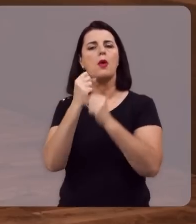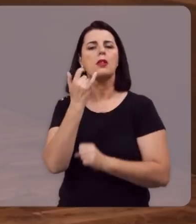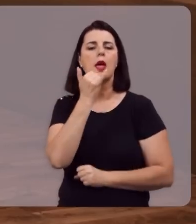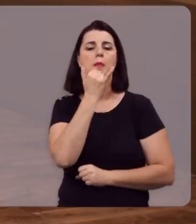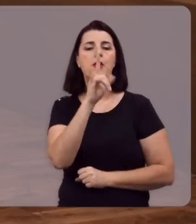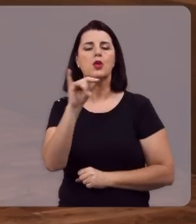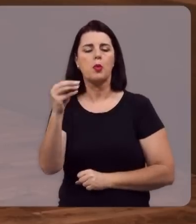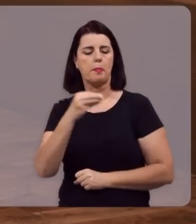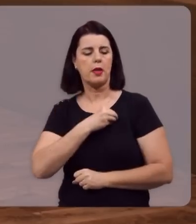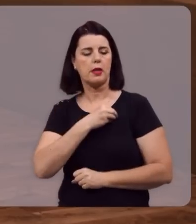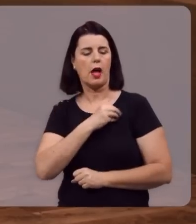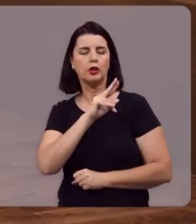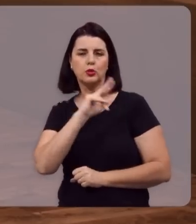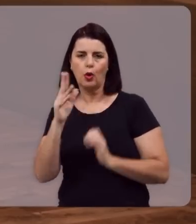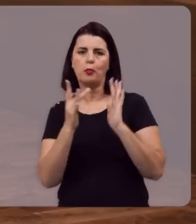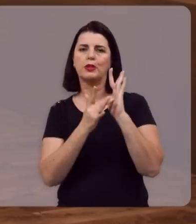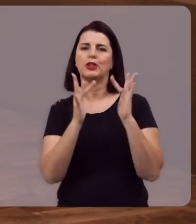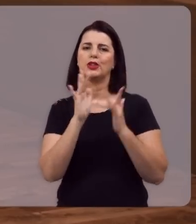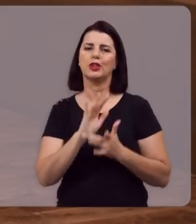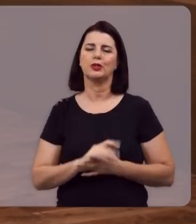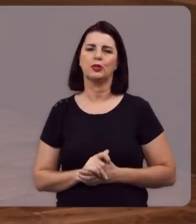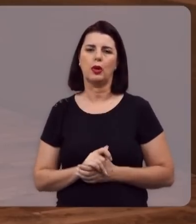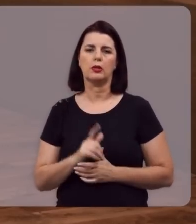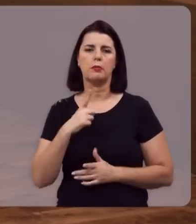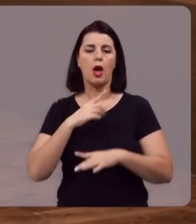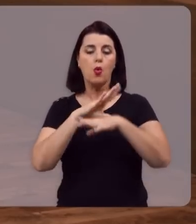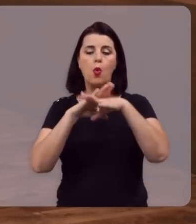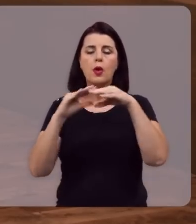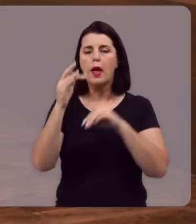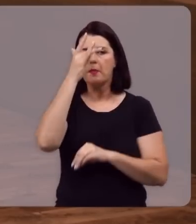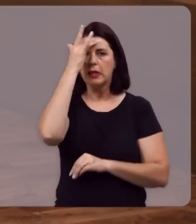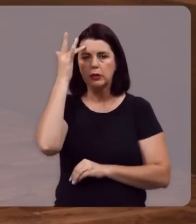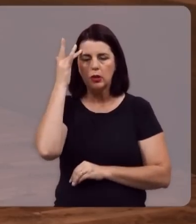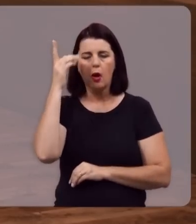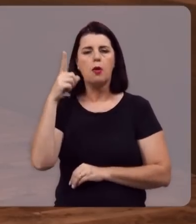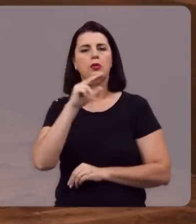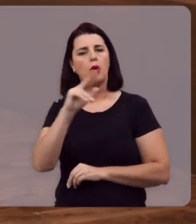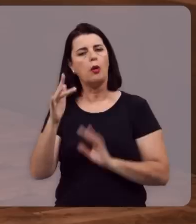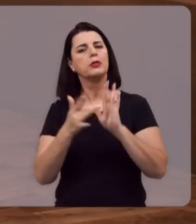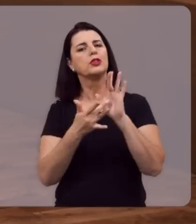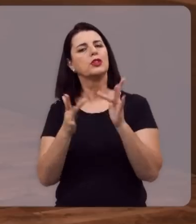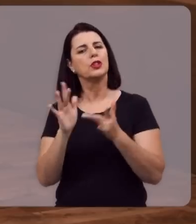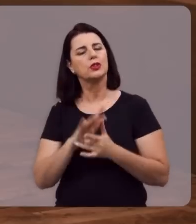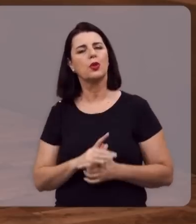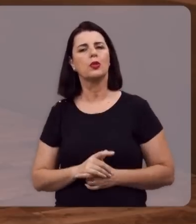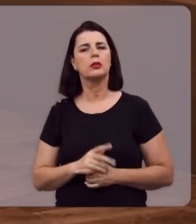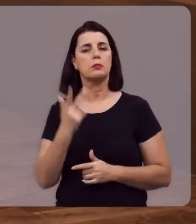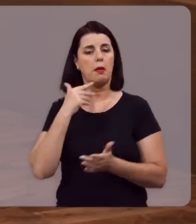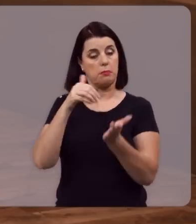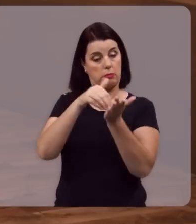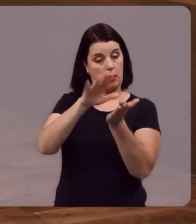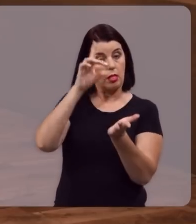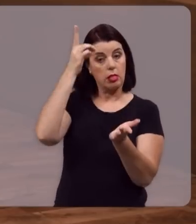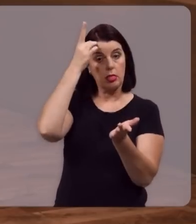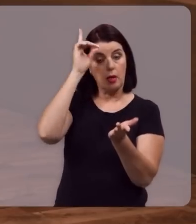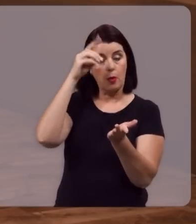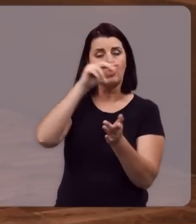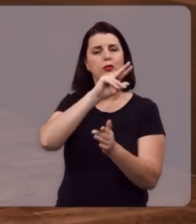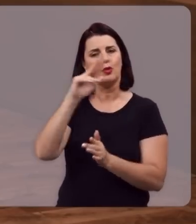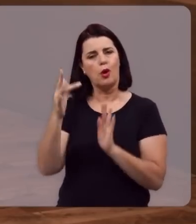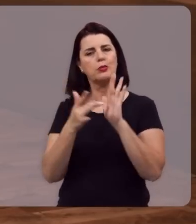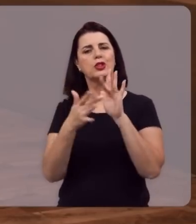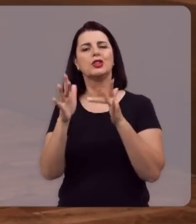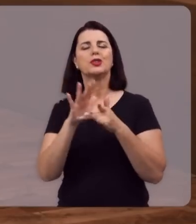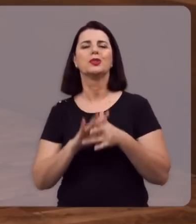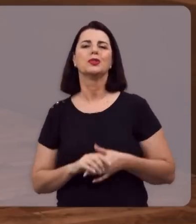perdoar pecados nesse nome. Há poder para curar os enfermos nesse nome. Há poder para expulsar os demônios